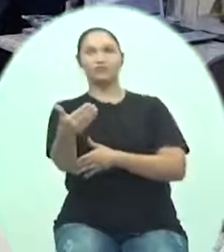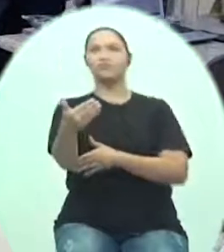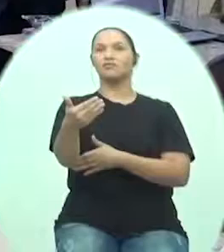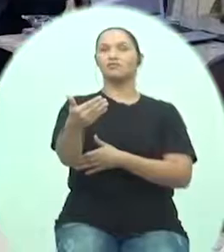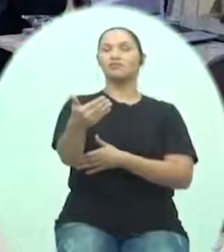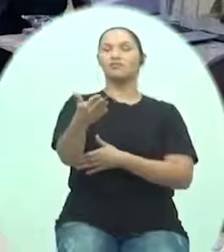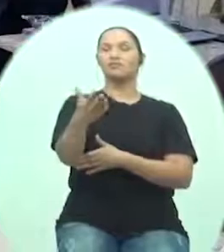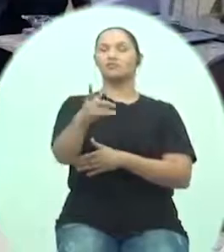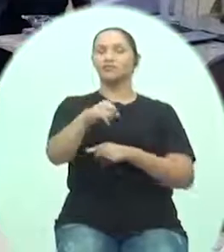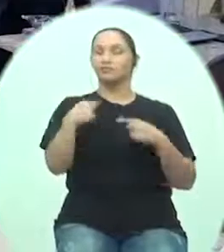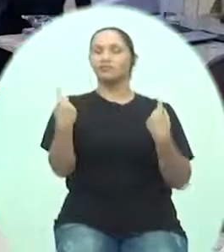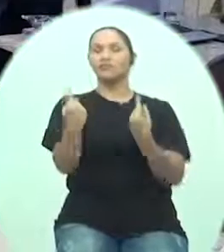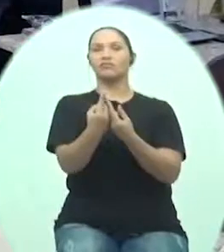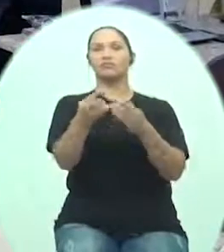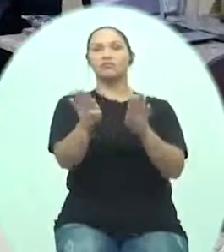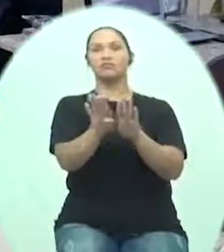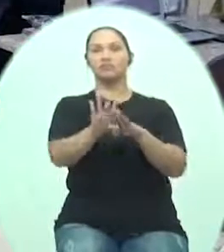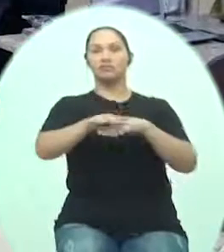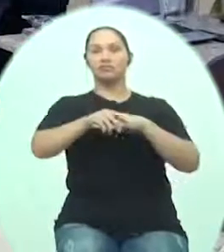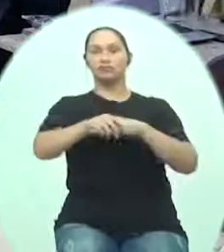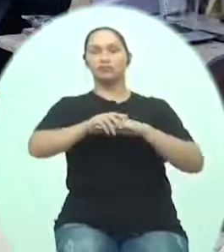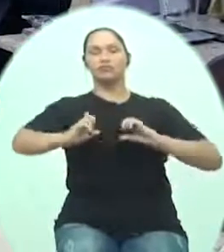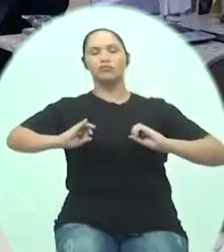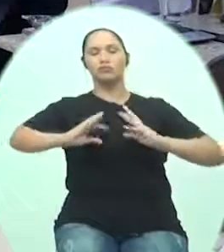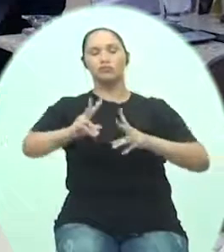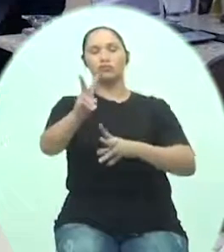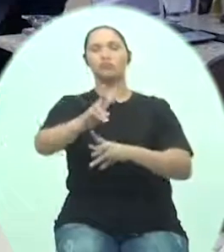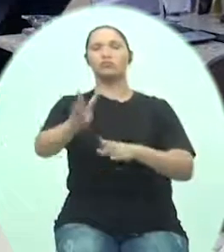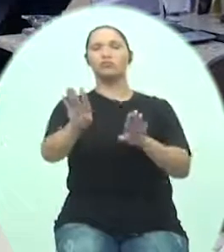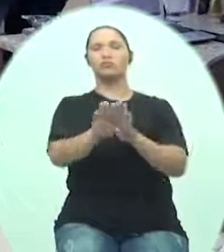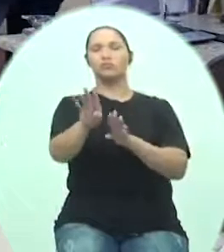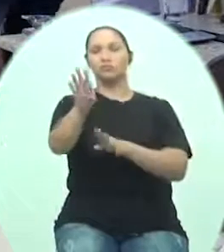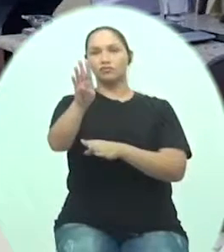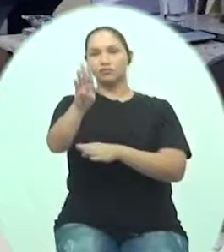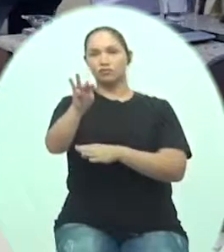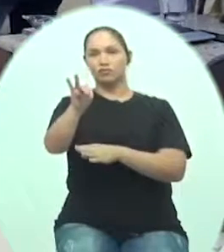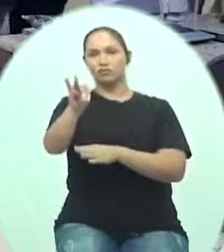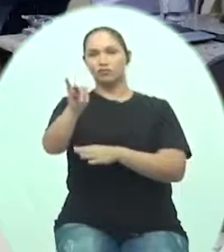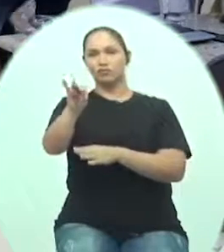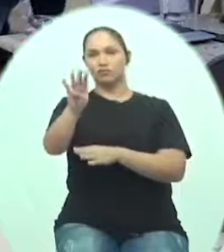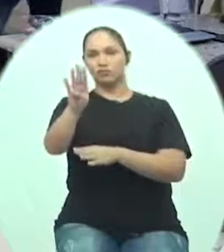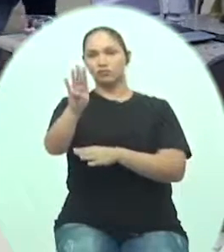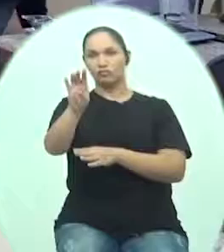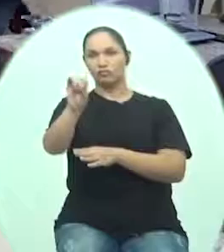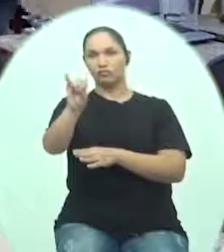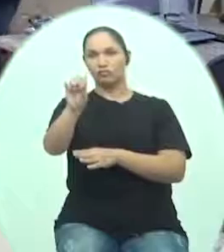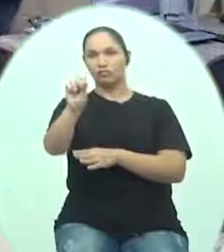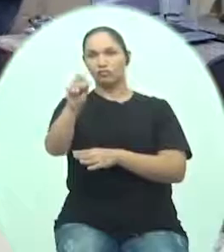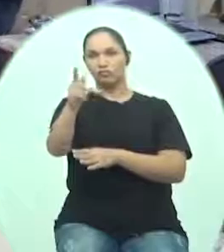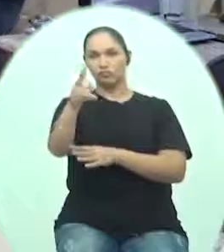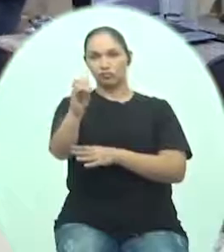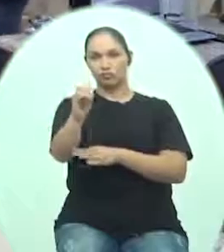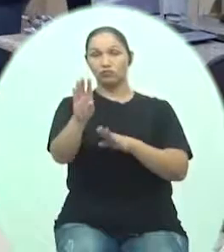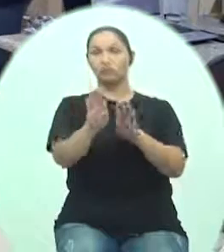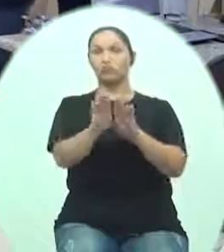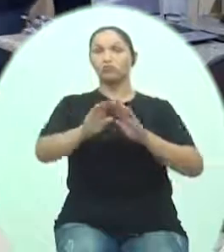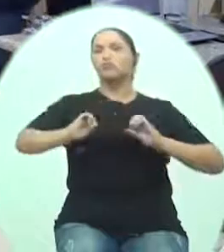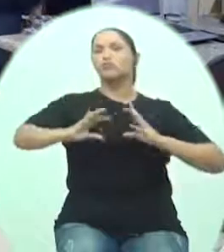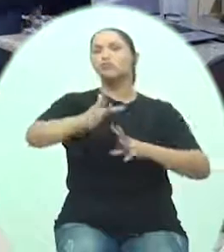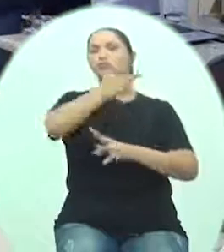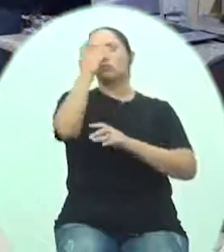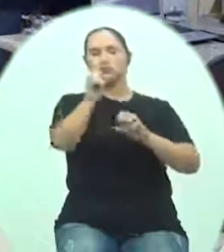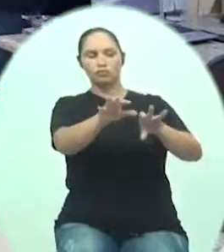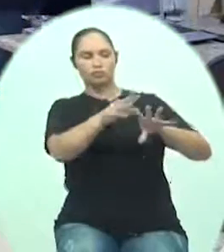os vereadores nosso Bispo Dom Jacinto a todos que se fazem presente os meus